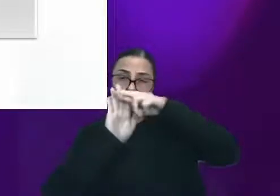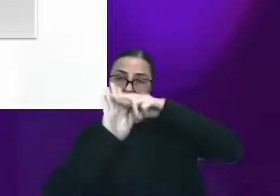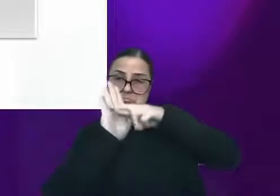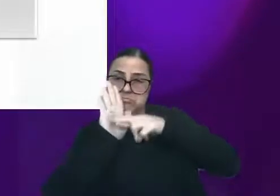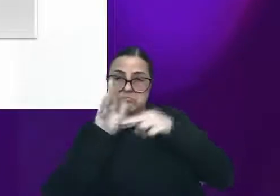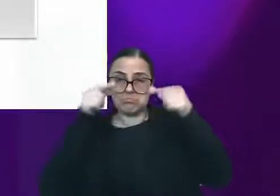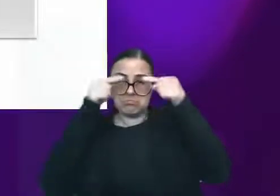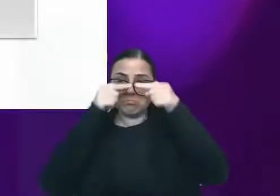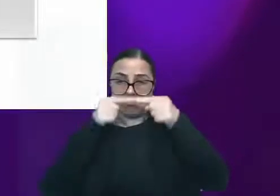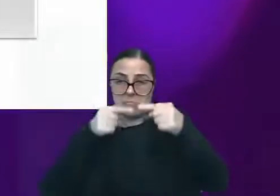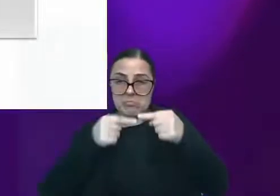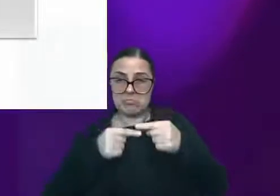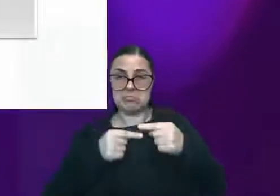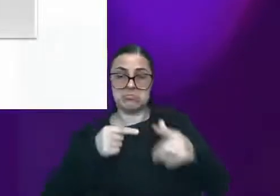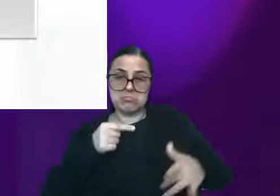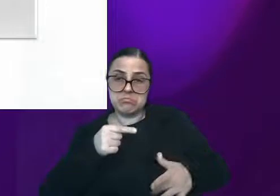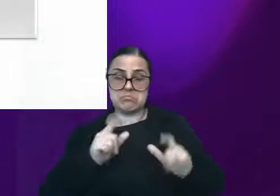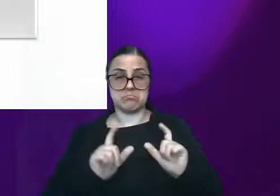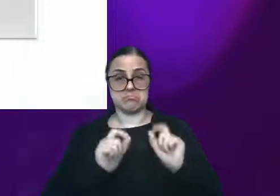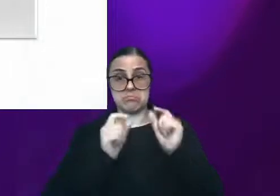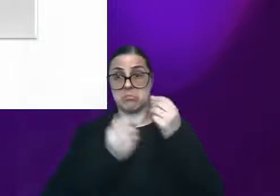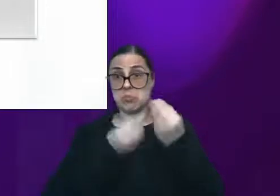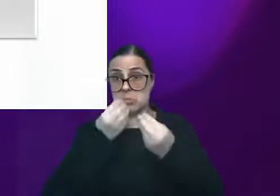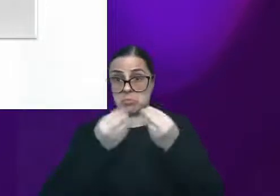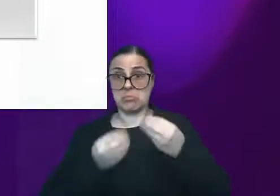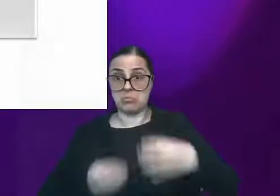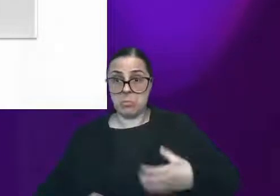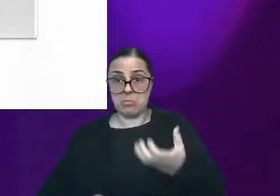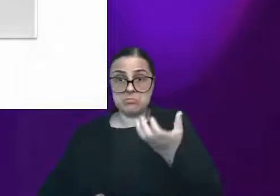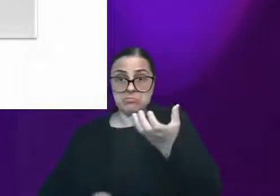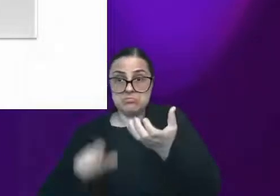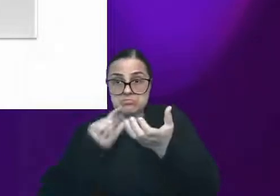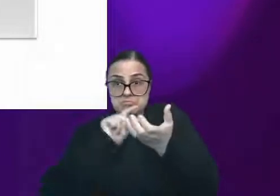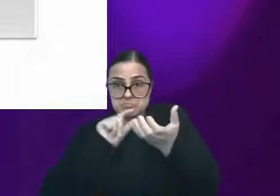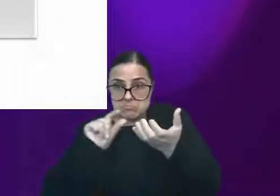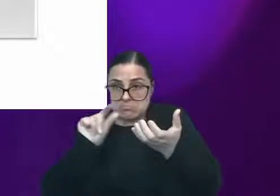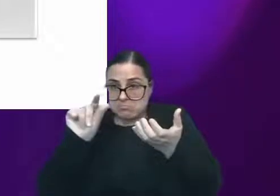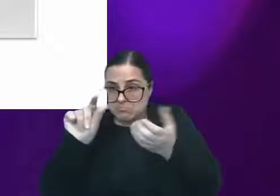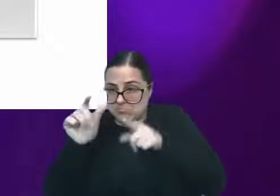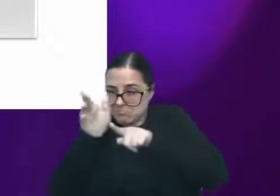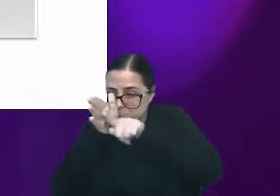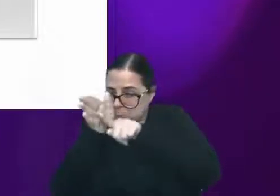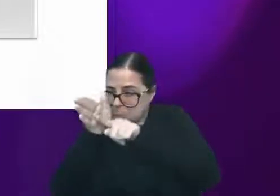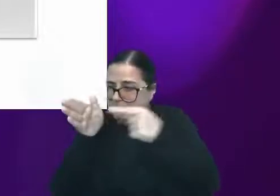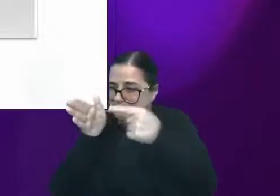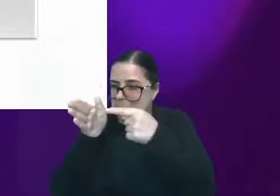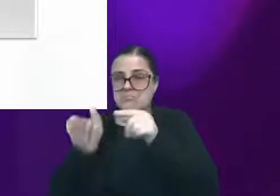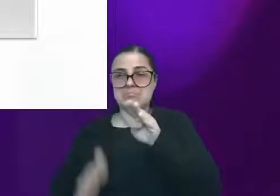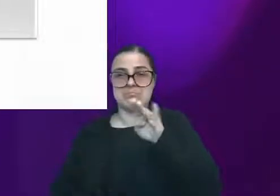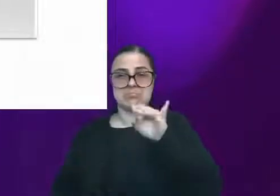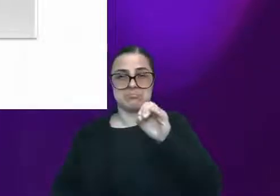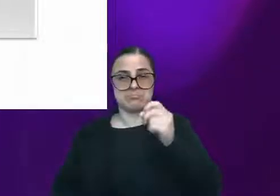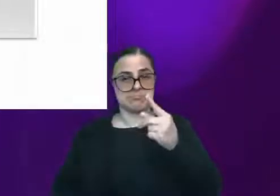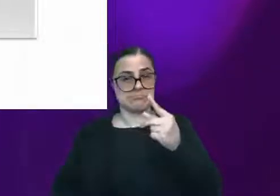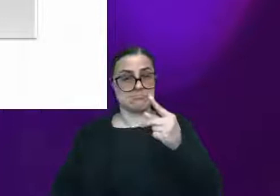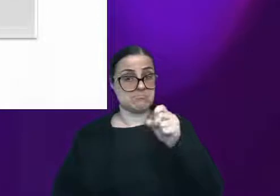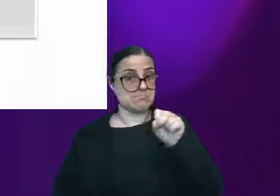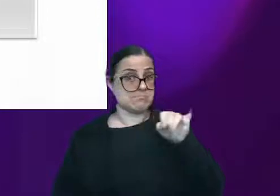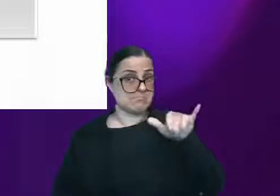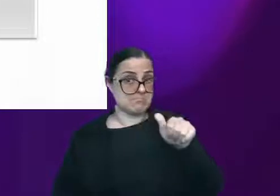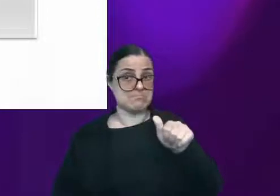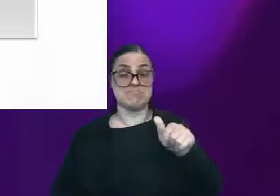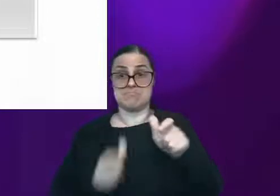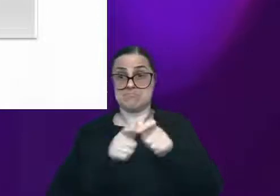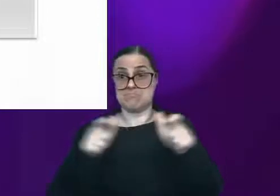não precisa fazer biópsia para comprovar que o paciente tem hepatocarcinoma, né? A maioria das vezes, o